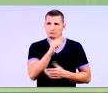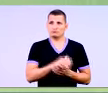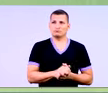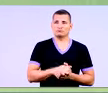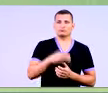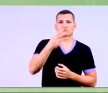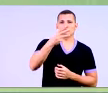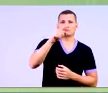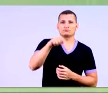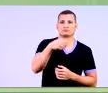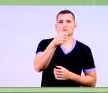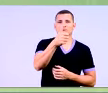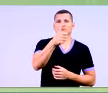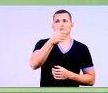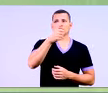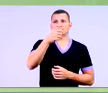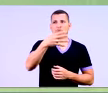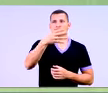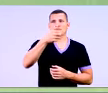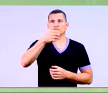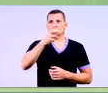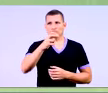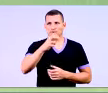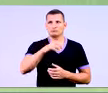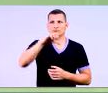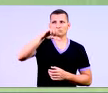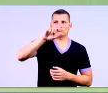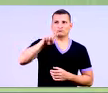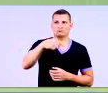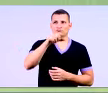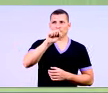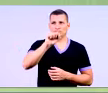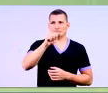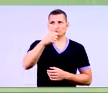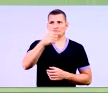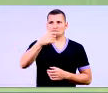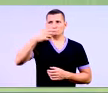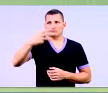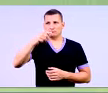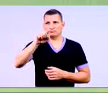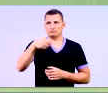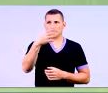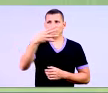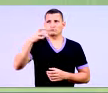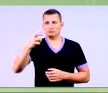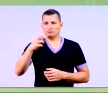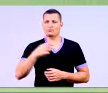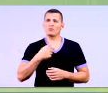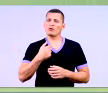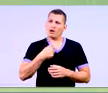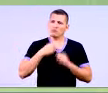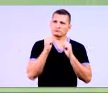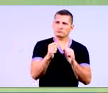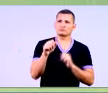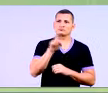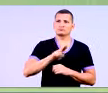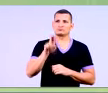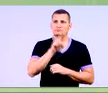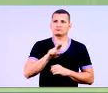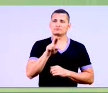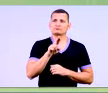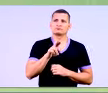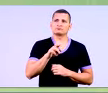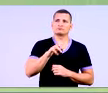3,14159 1812 3,45 a eu posso usar um tipo é